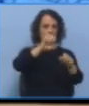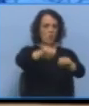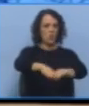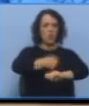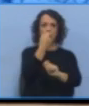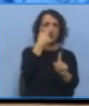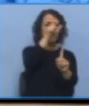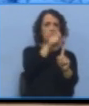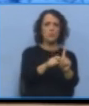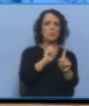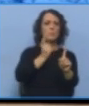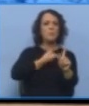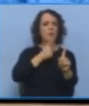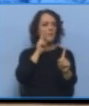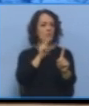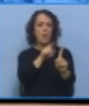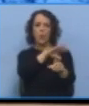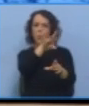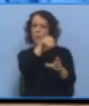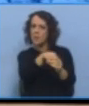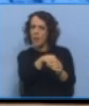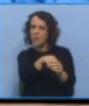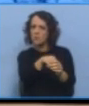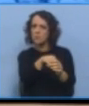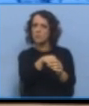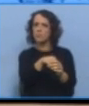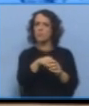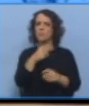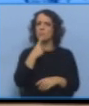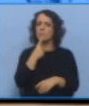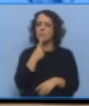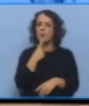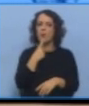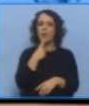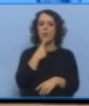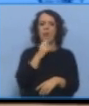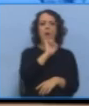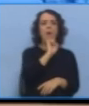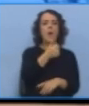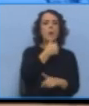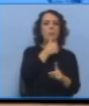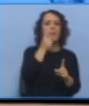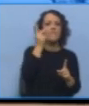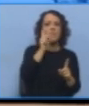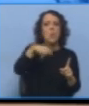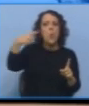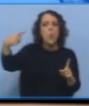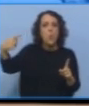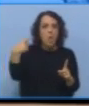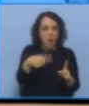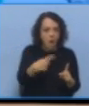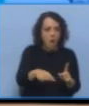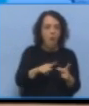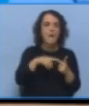Não é? Eu tenho que atender ao seu contexto. Eu tenho que atender se a pessoa tem outras formas de subsistência, se a família tem outras formas de